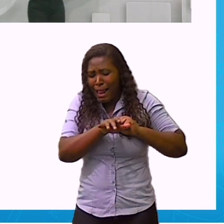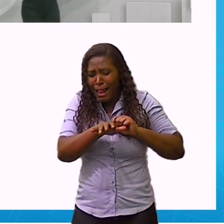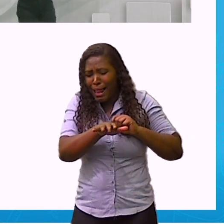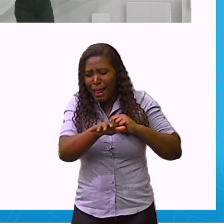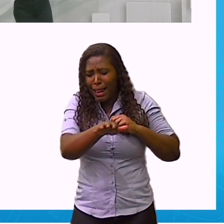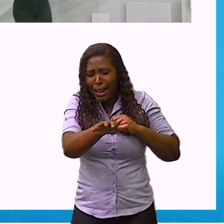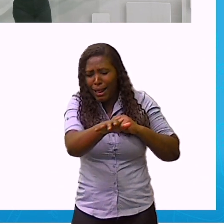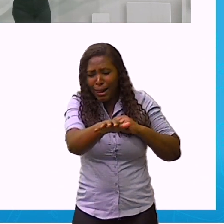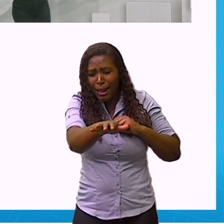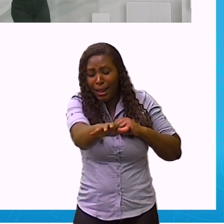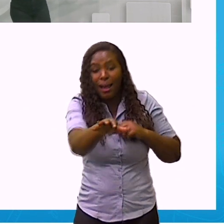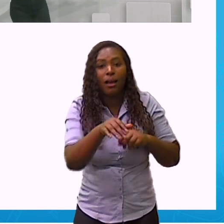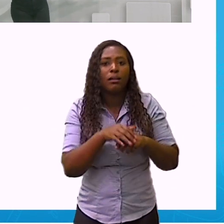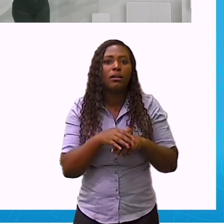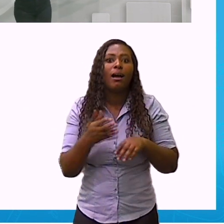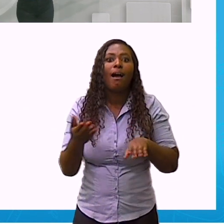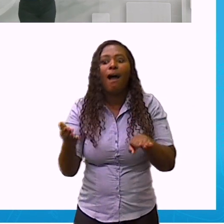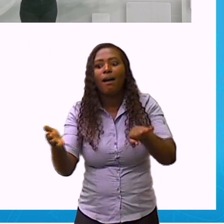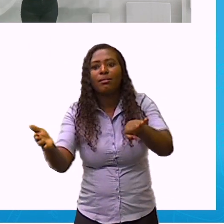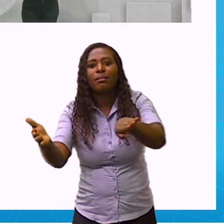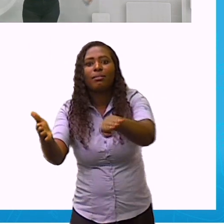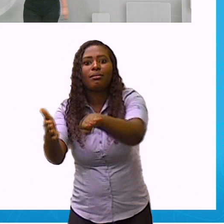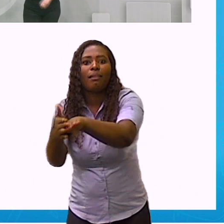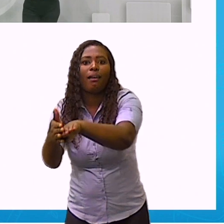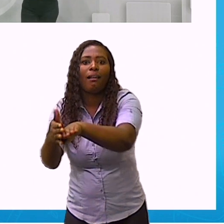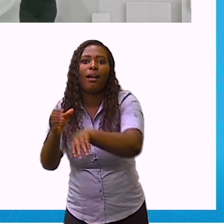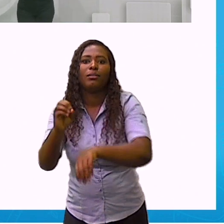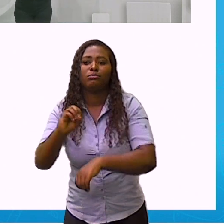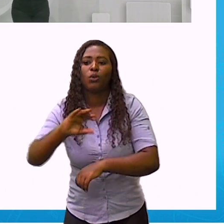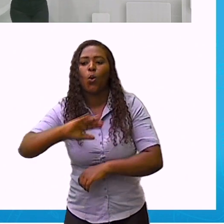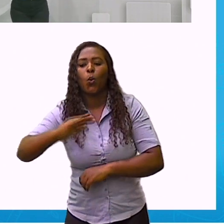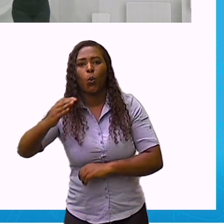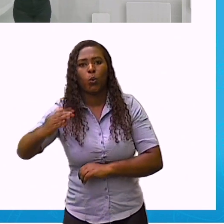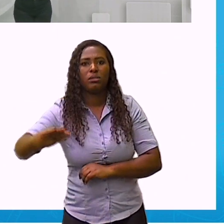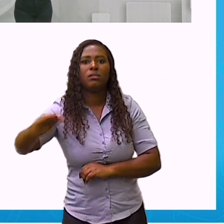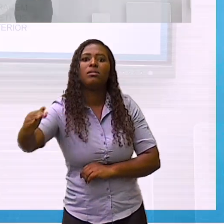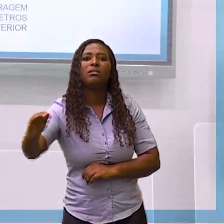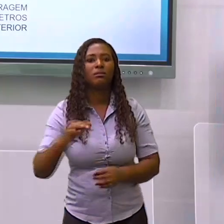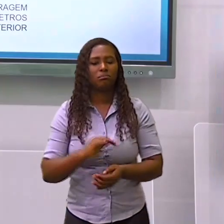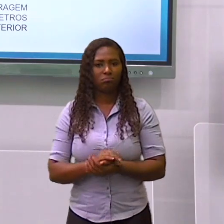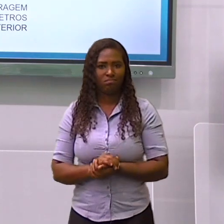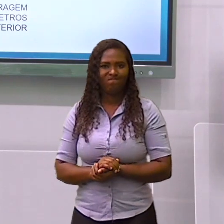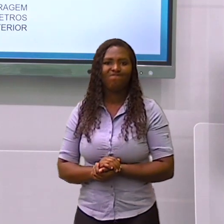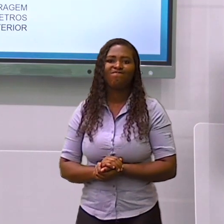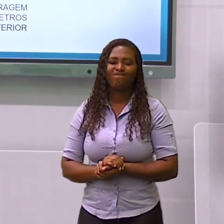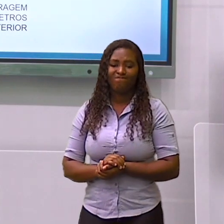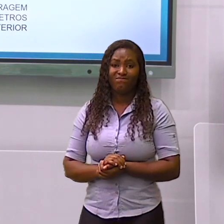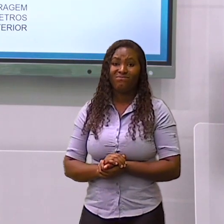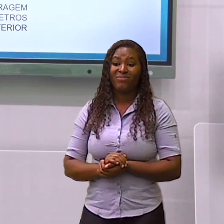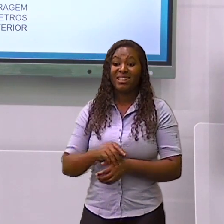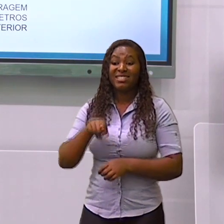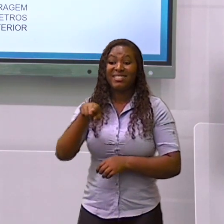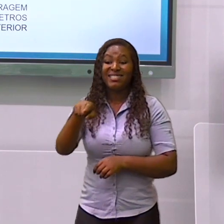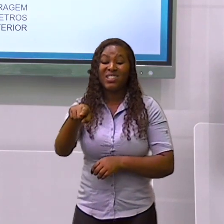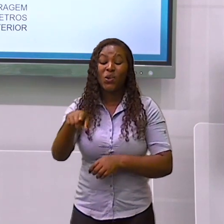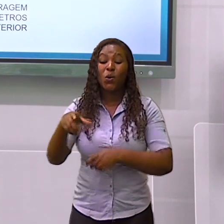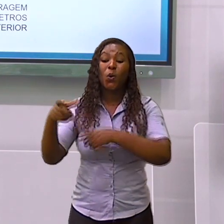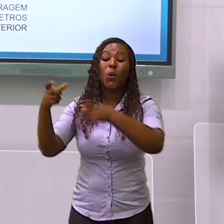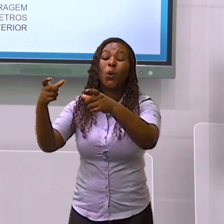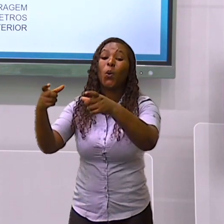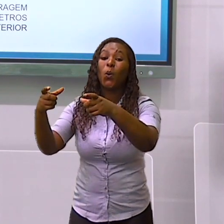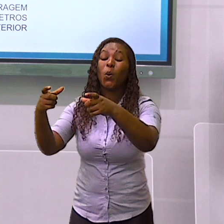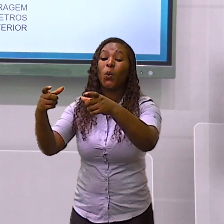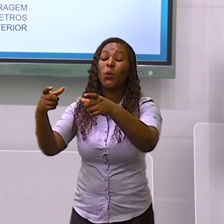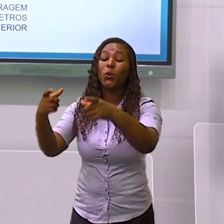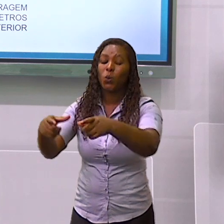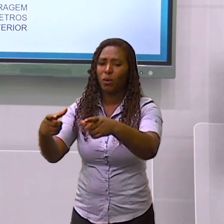no litoral, tá? Então, a lama chegou à bacia hidrográfica no dia 21